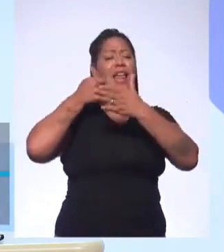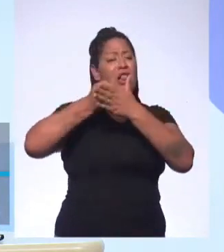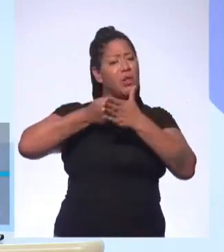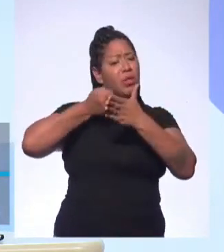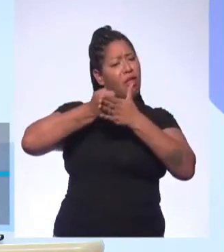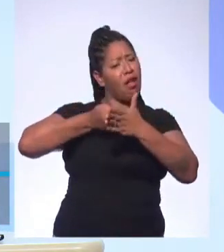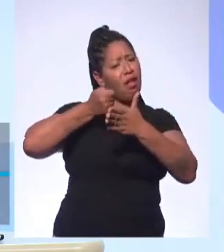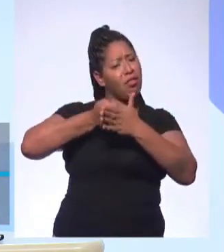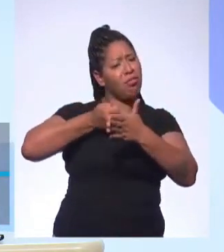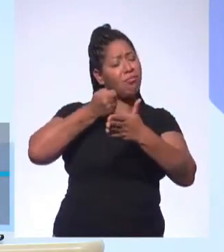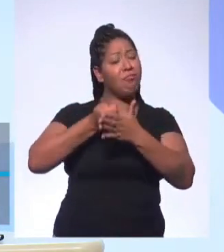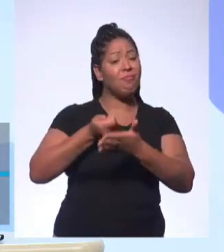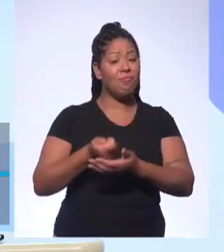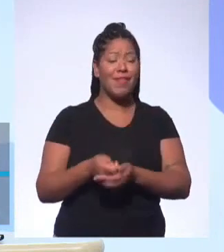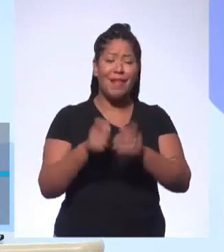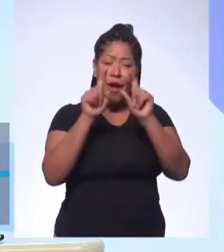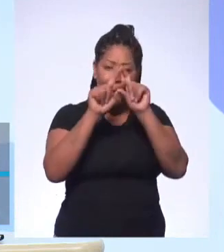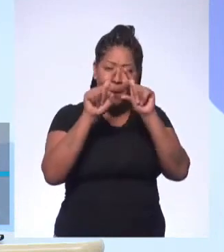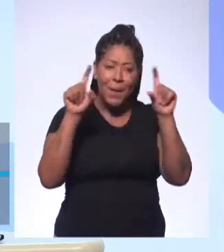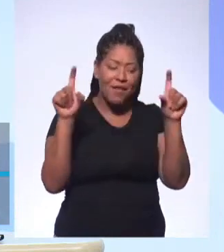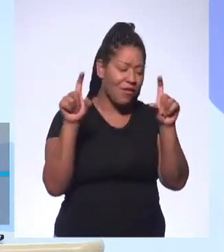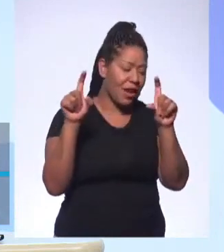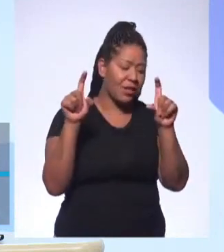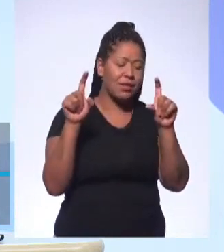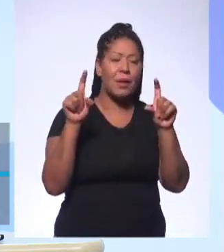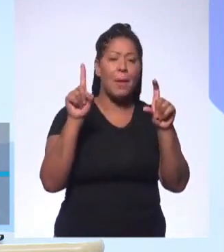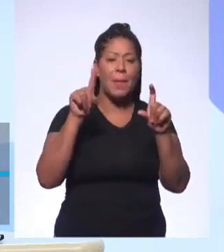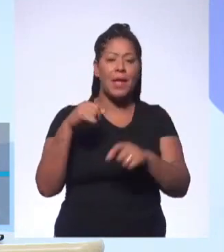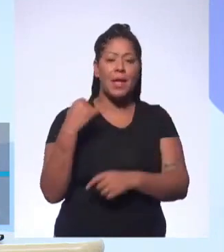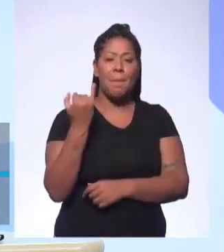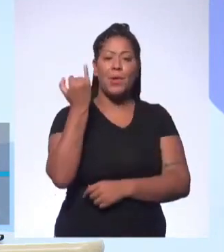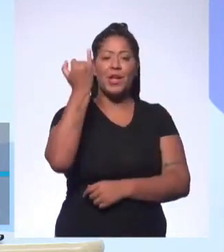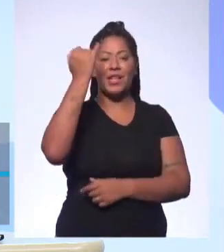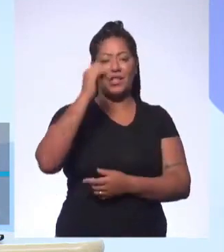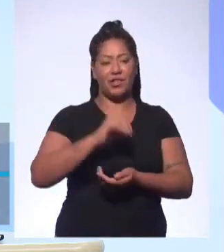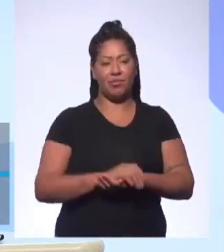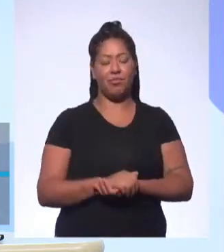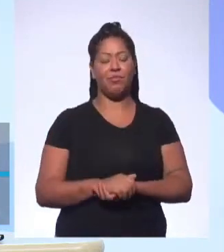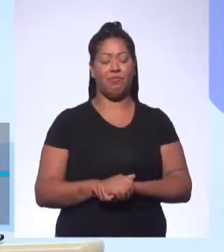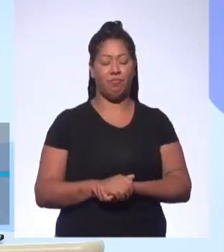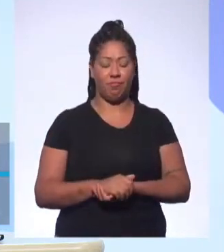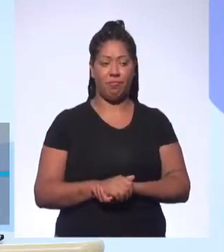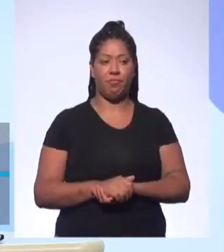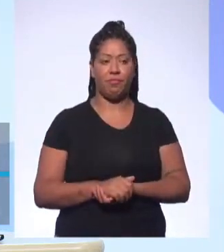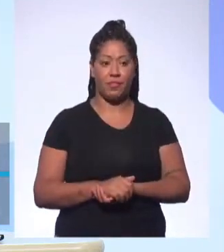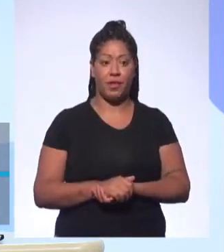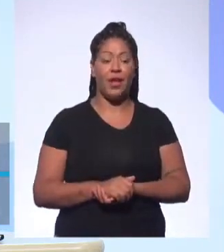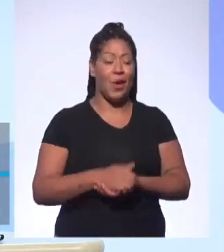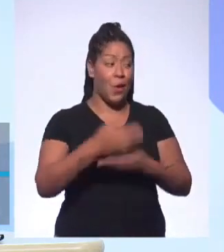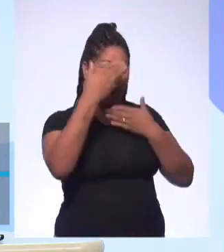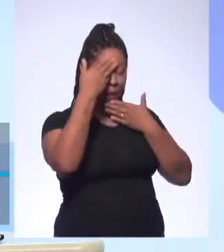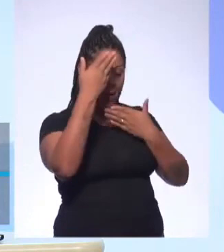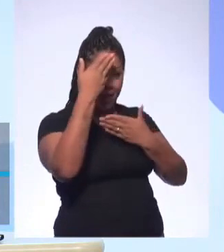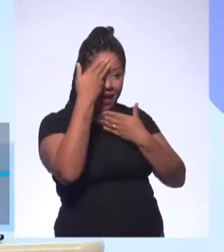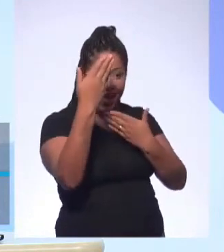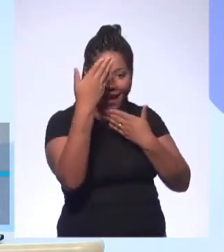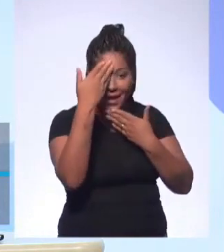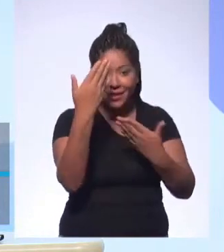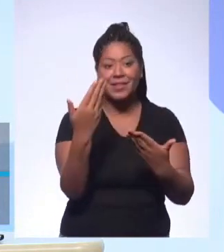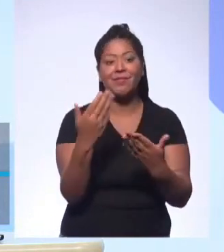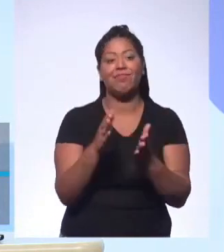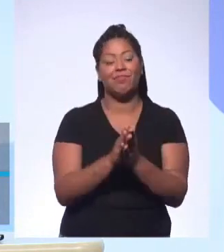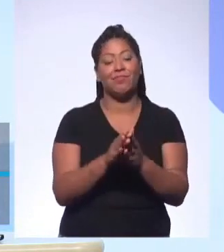noite, que é uma frase aqui, uma máxima do Robert Collier. Ok, muito obrigado. Bom, e aí as